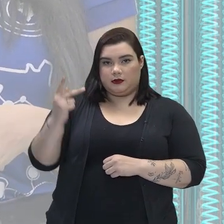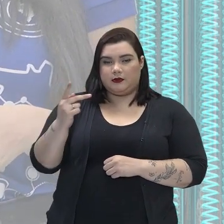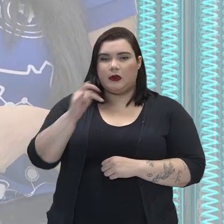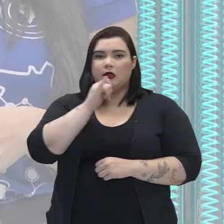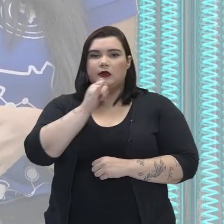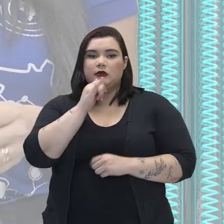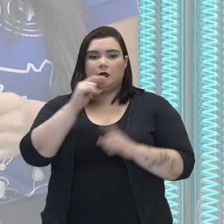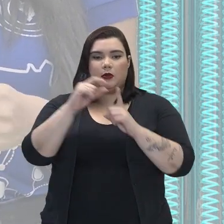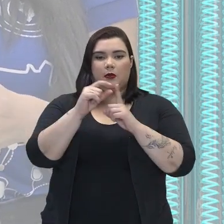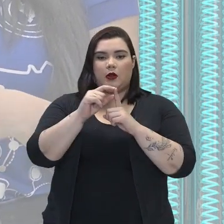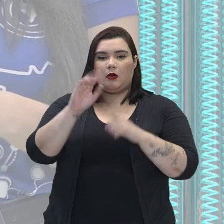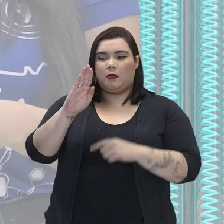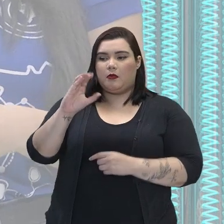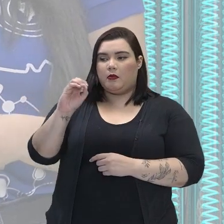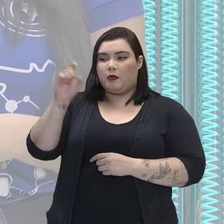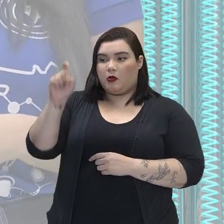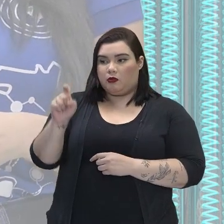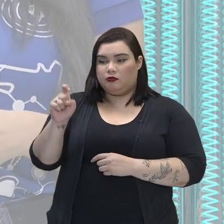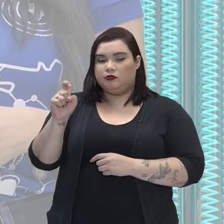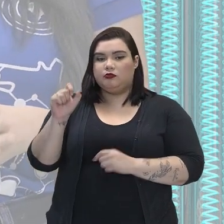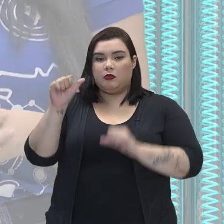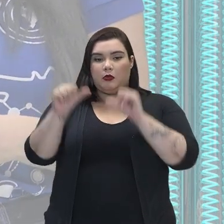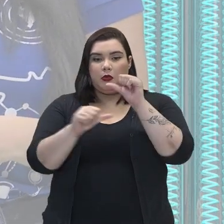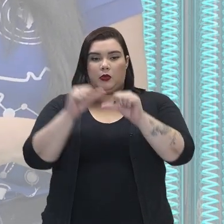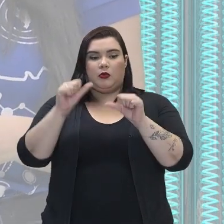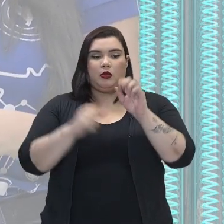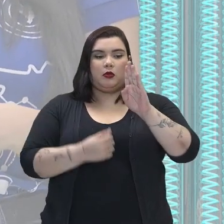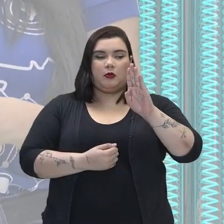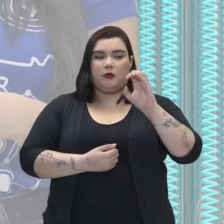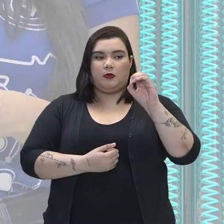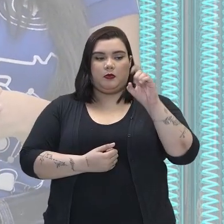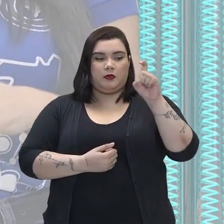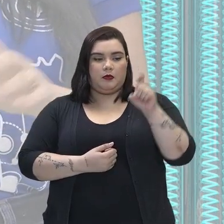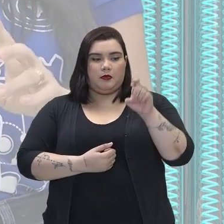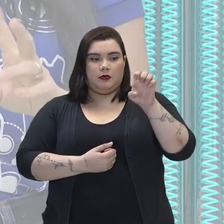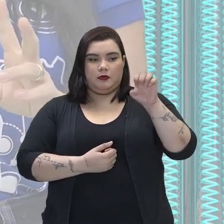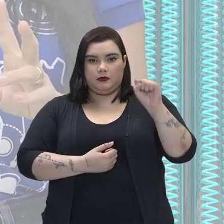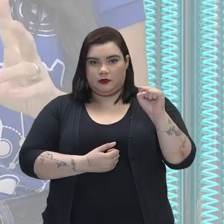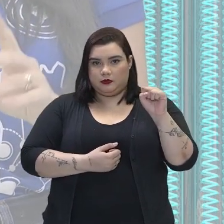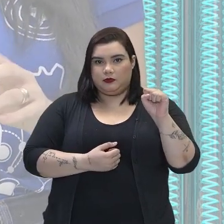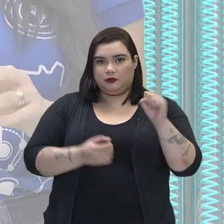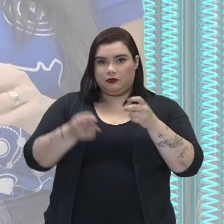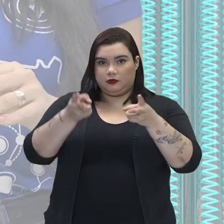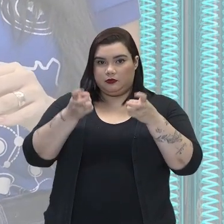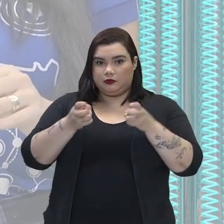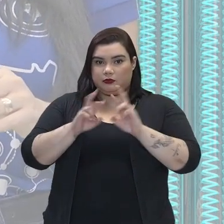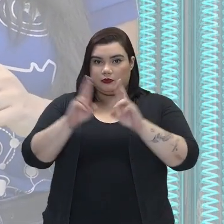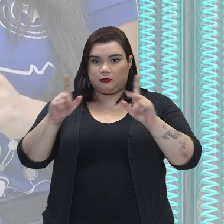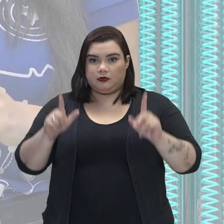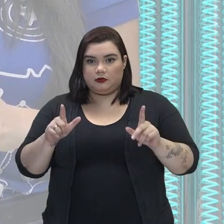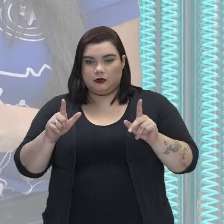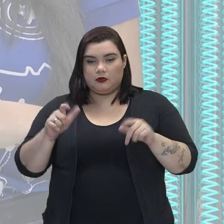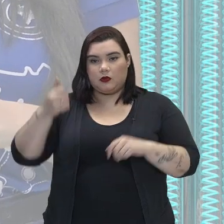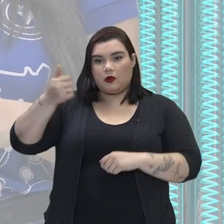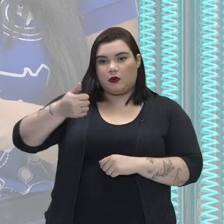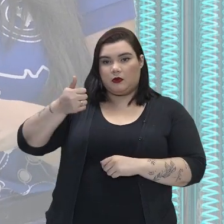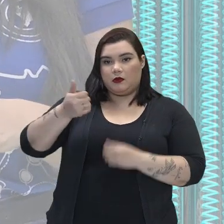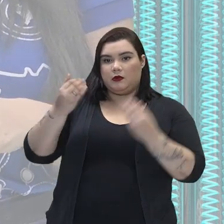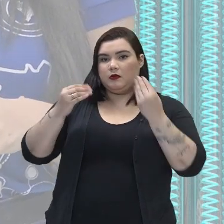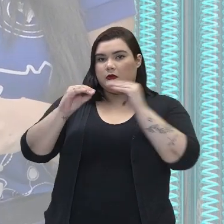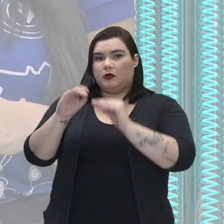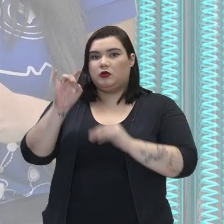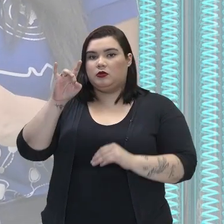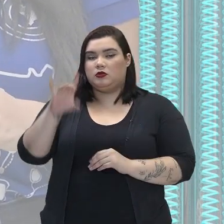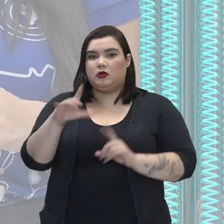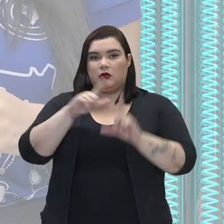box, caixa, acrescentei o ES porque terminou em X. Boxes. Viram a diferença? No primeiro acrescentei só um